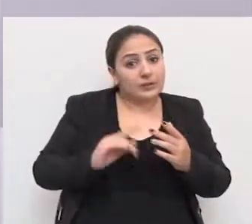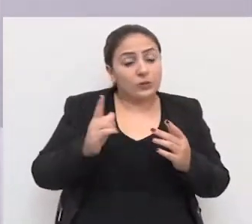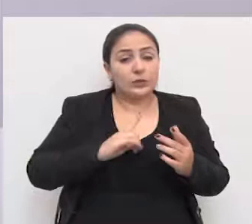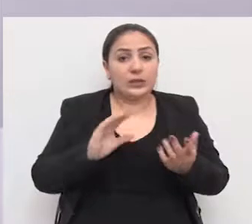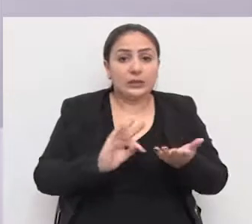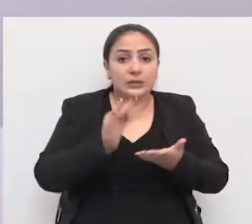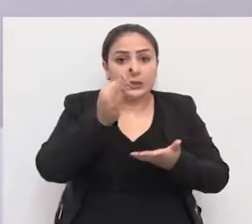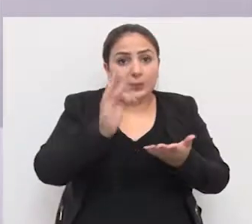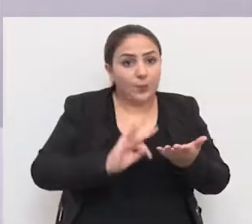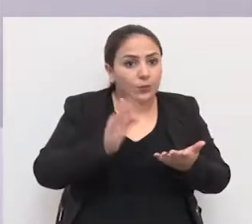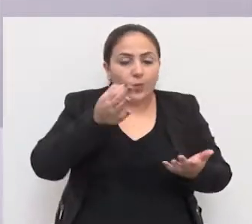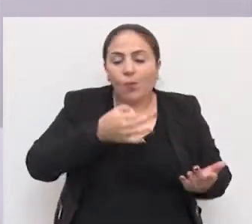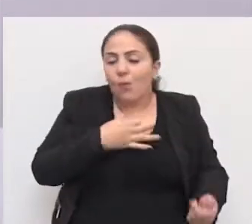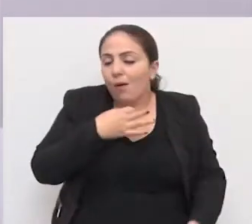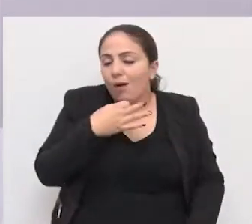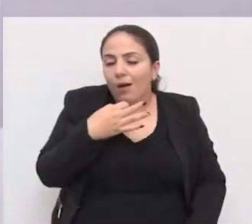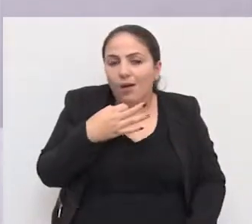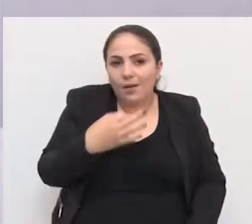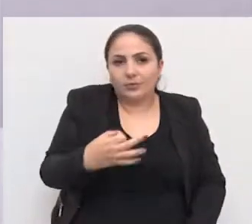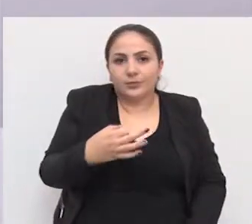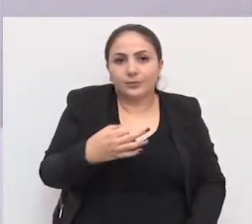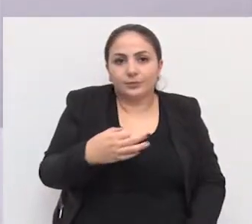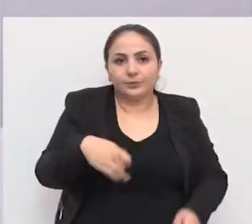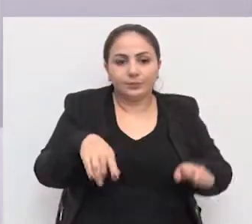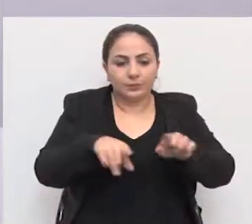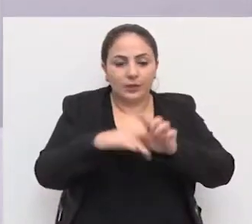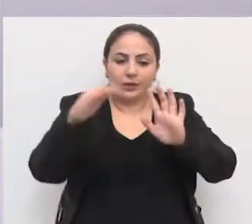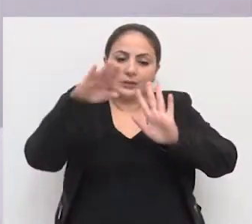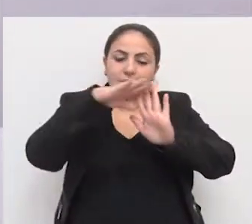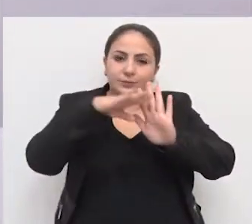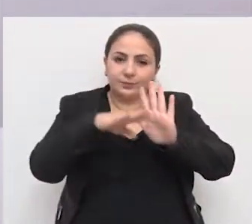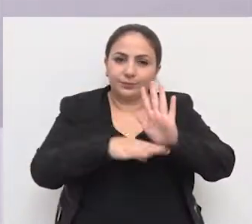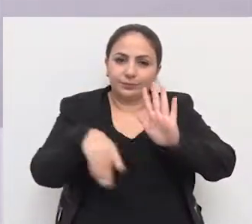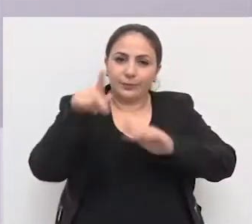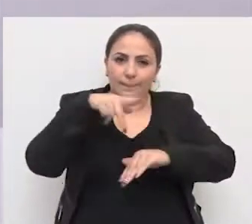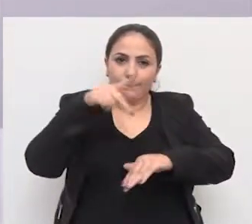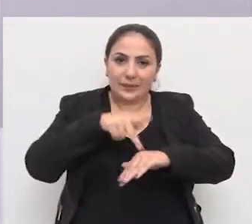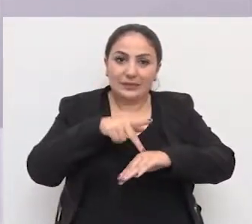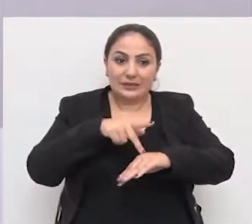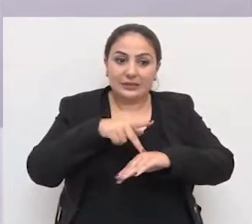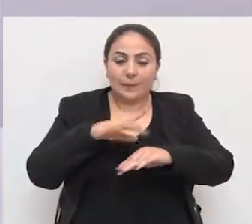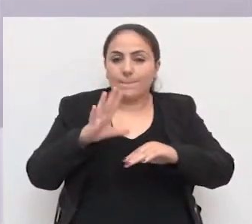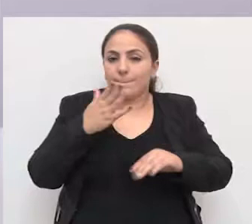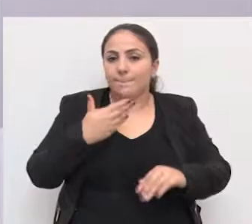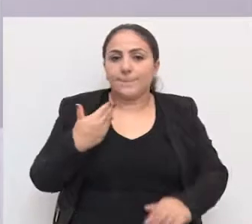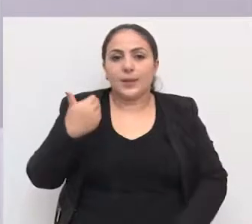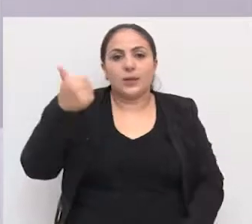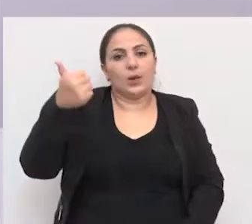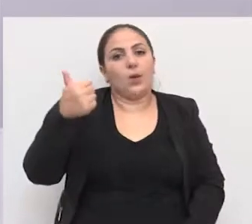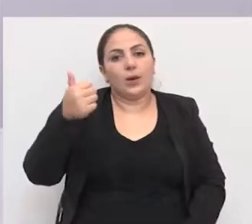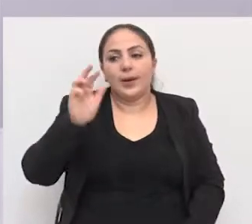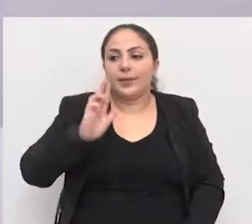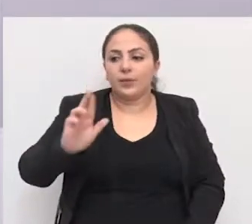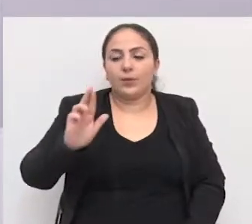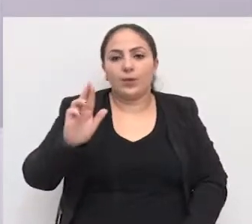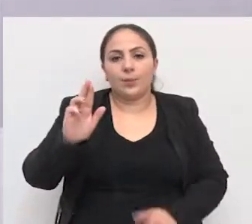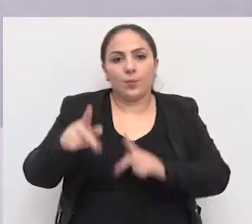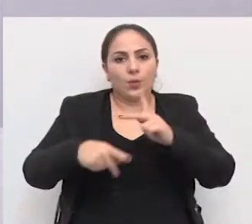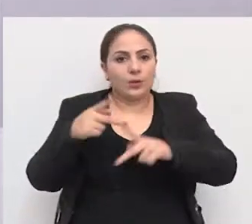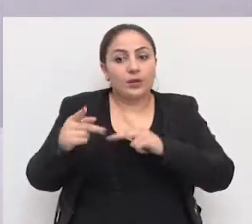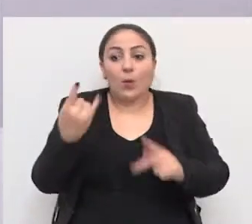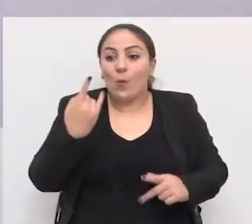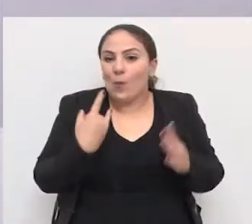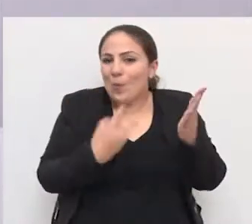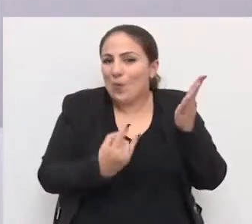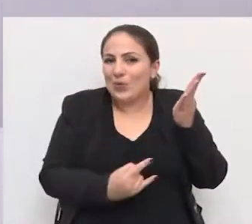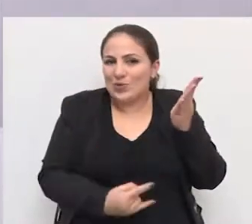tem uma carga tributária monstruosa e na lista dos países que melhor retribui à população esses impostos,